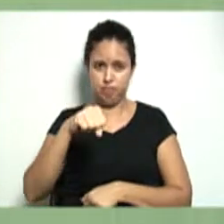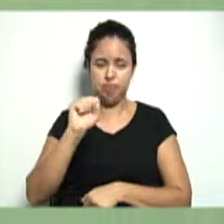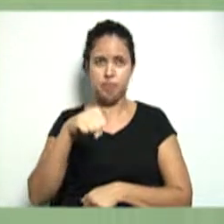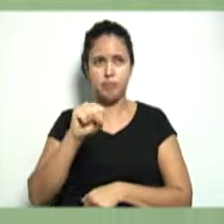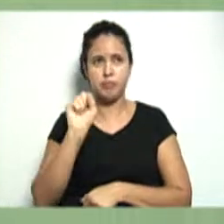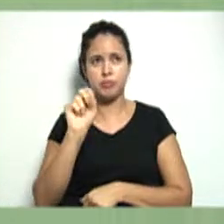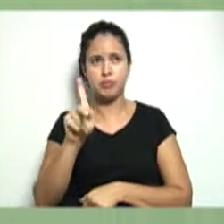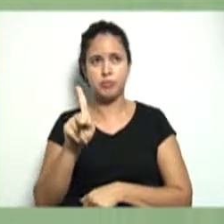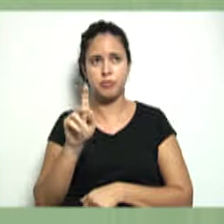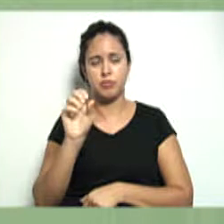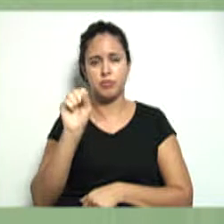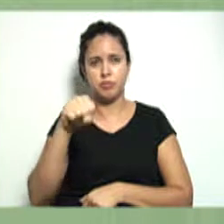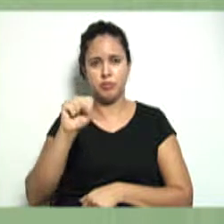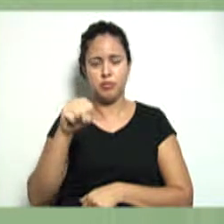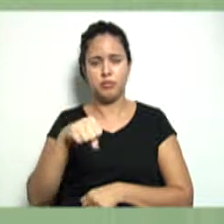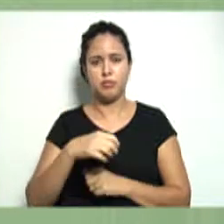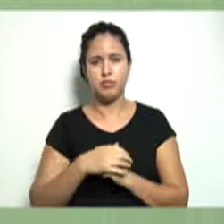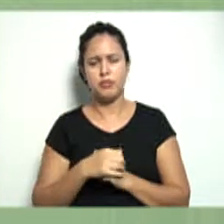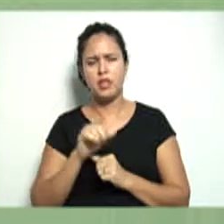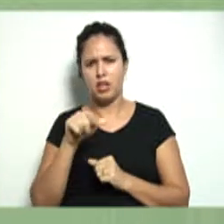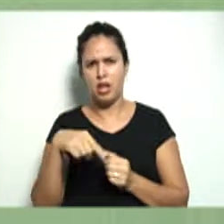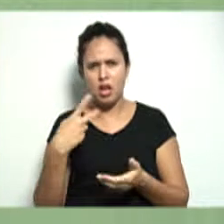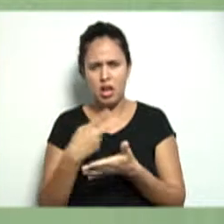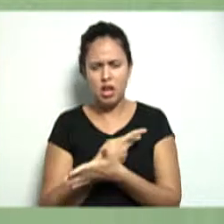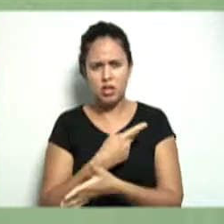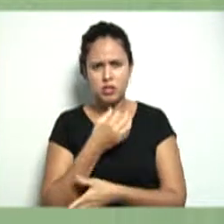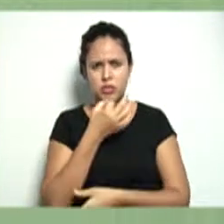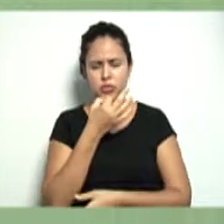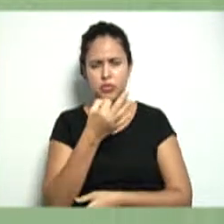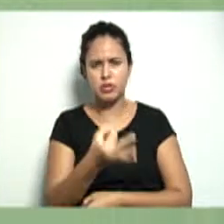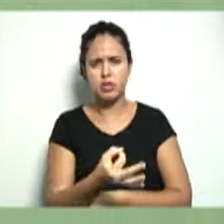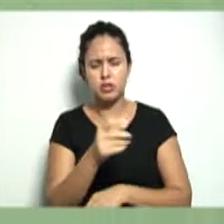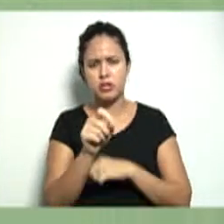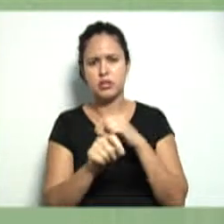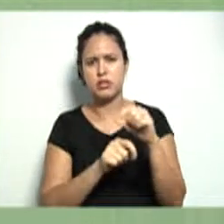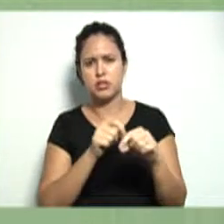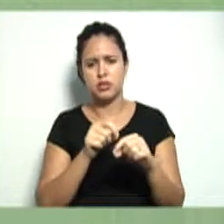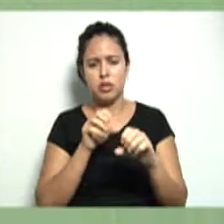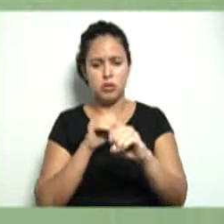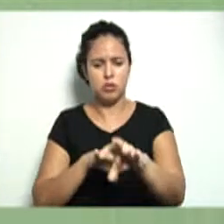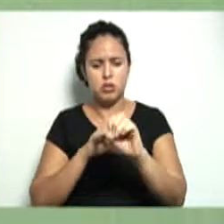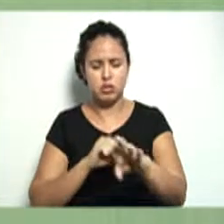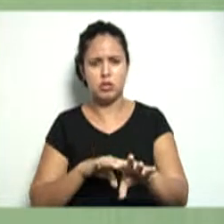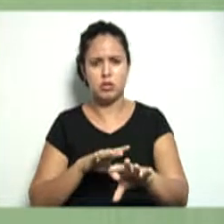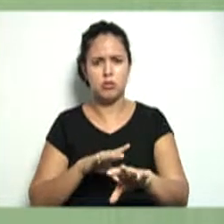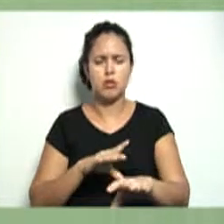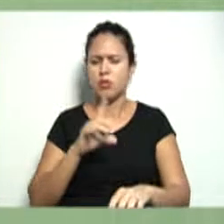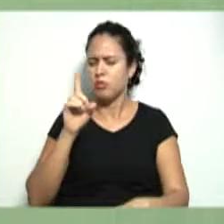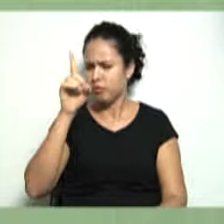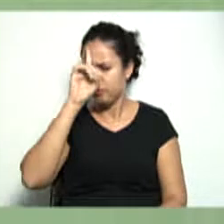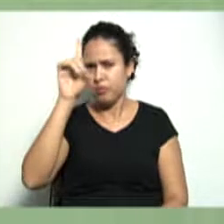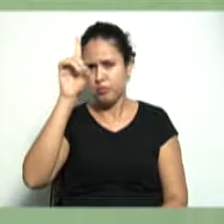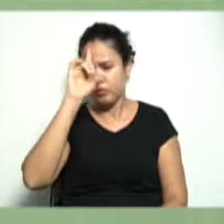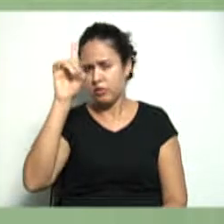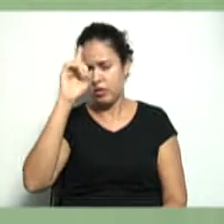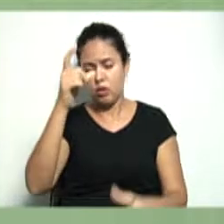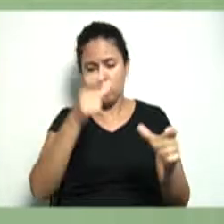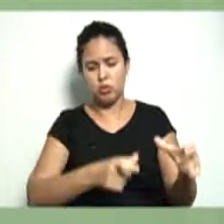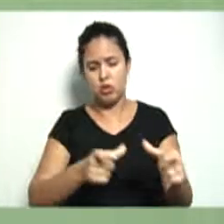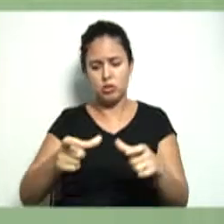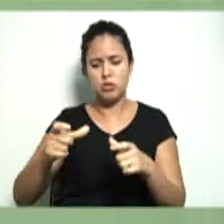ok. Vamos ver. É errado afirmar a educação ocorre a todo tempo, independente do ambiente